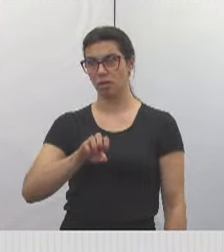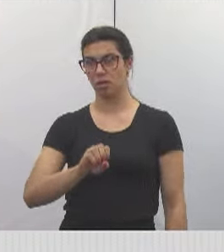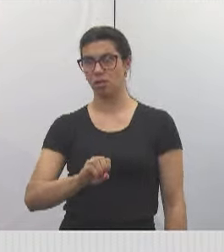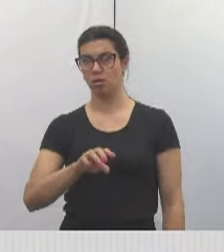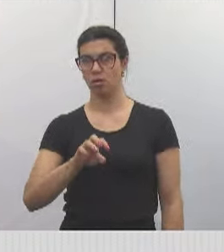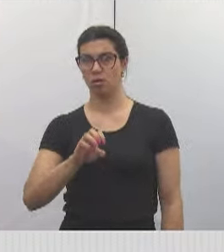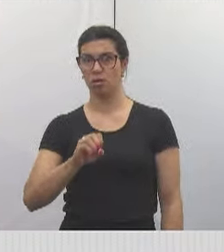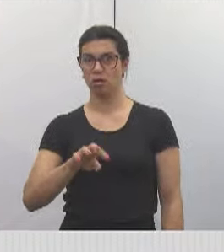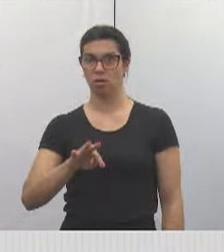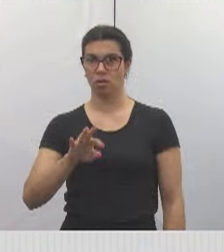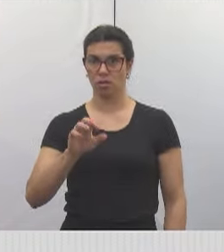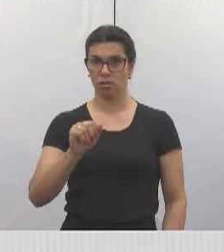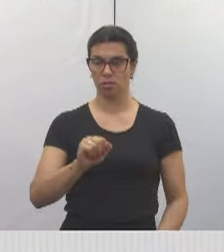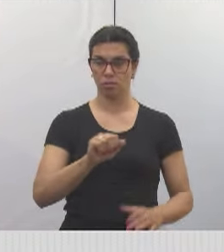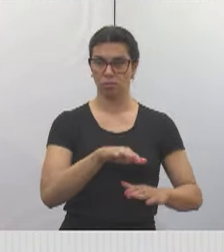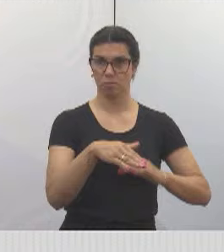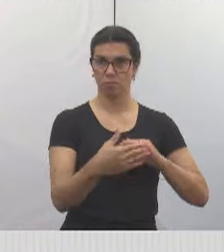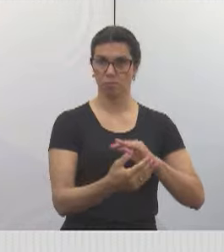Lua, também aí.